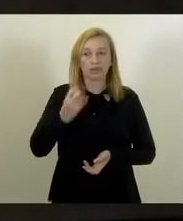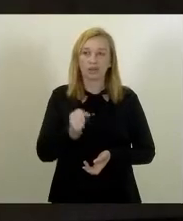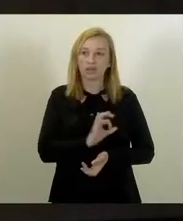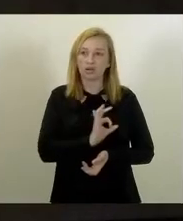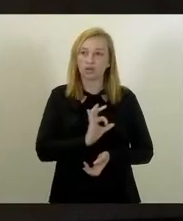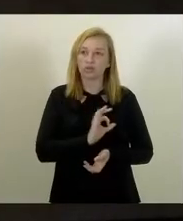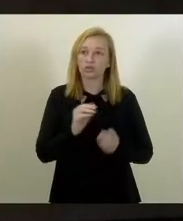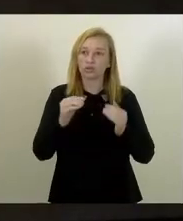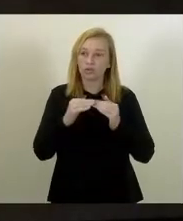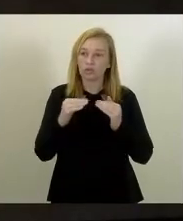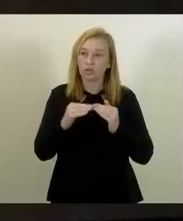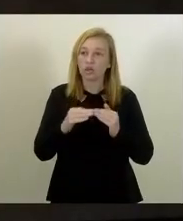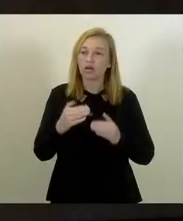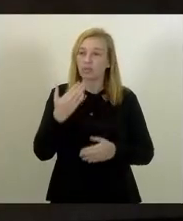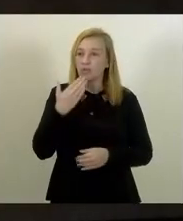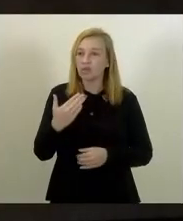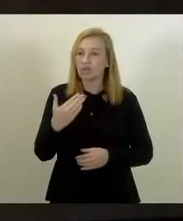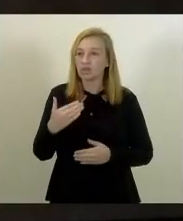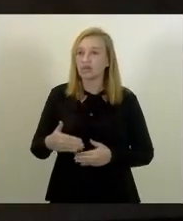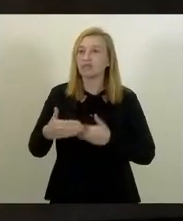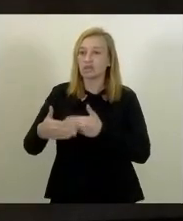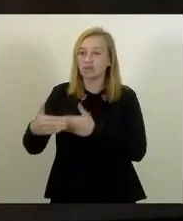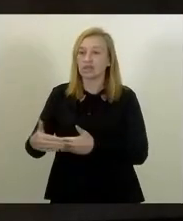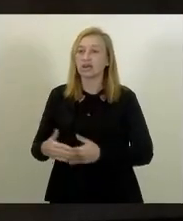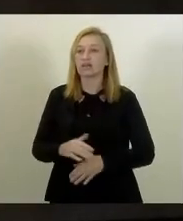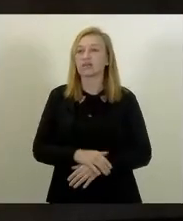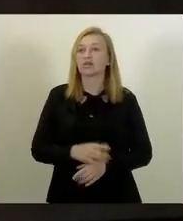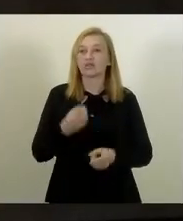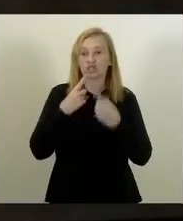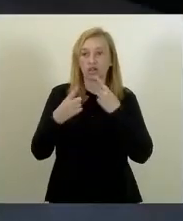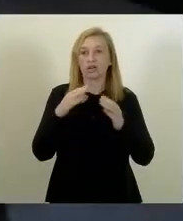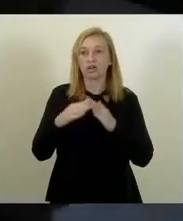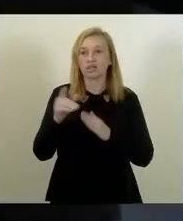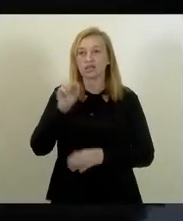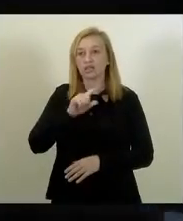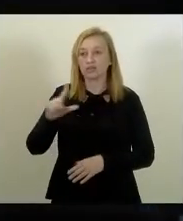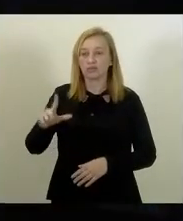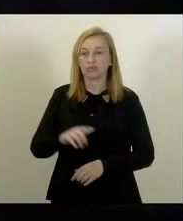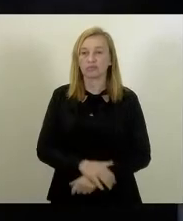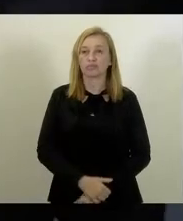gostaria de fazer esse pedido, nós avançássemos no diálogo com a Casa Civil.